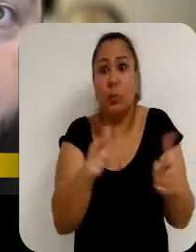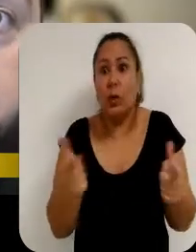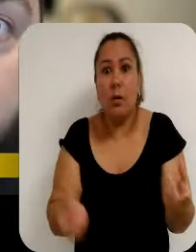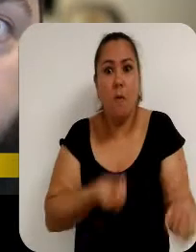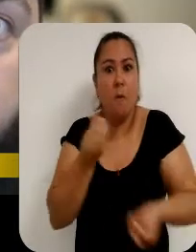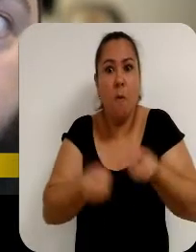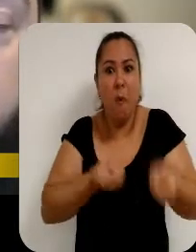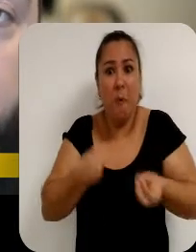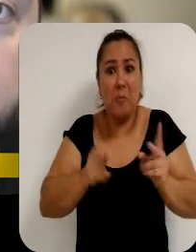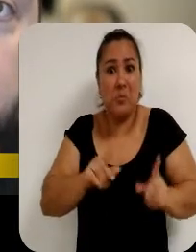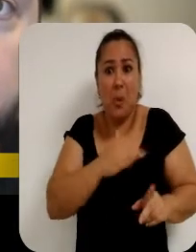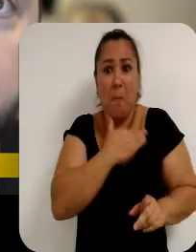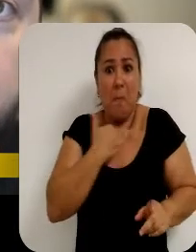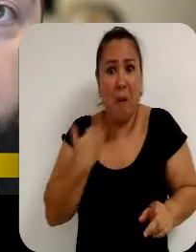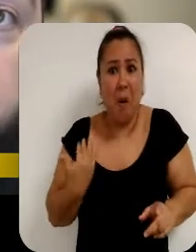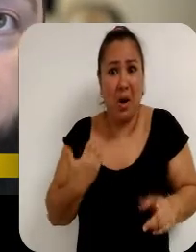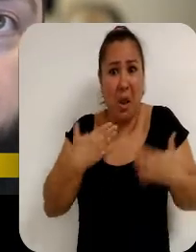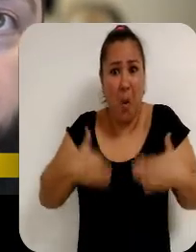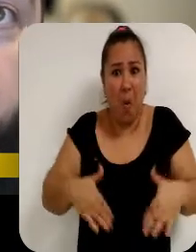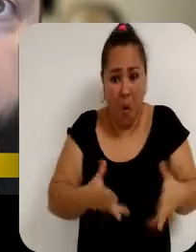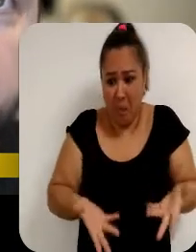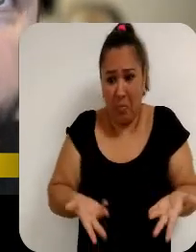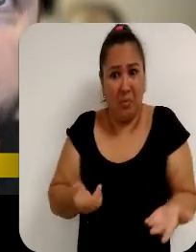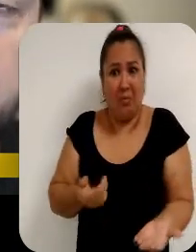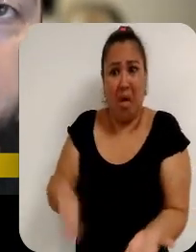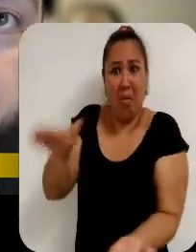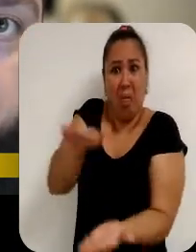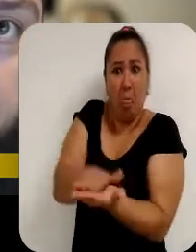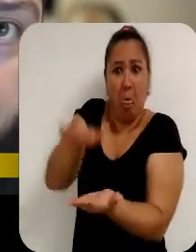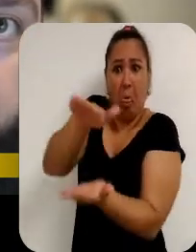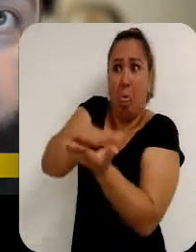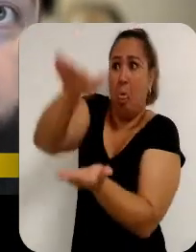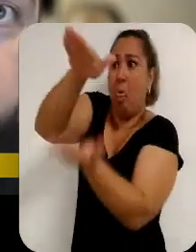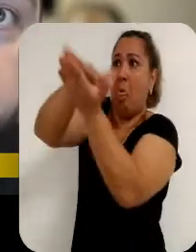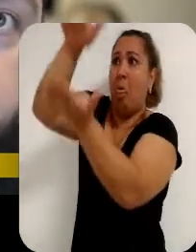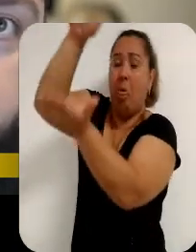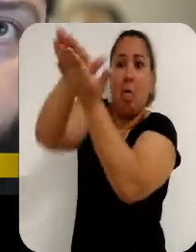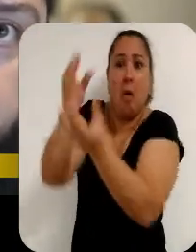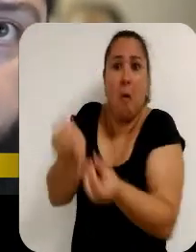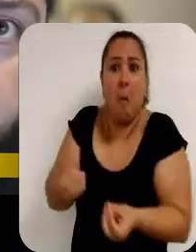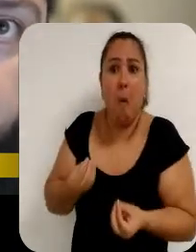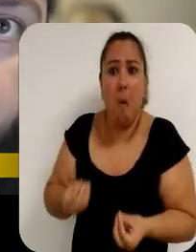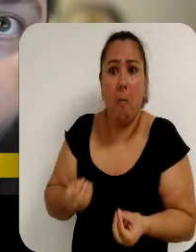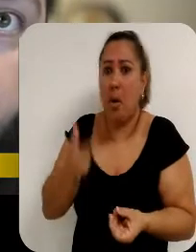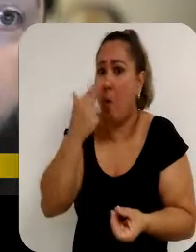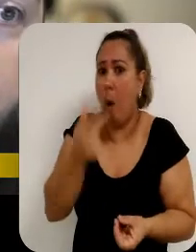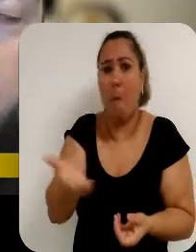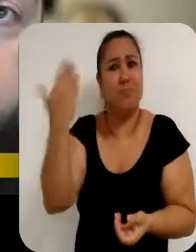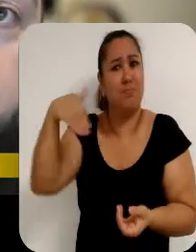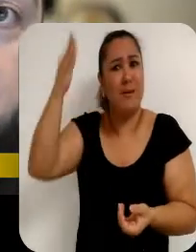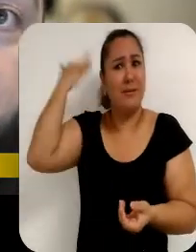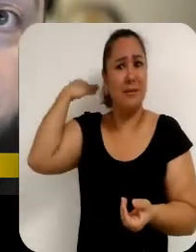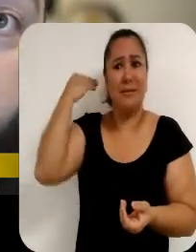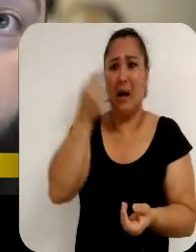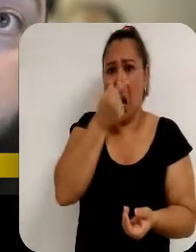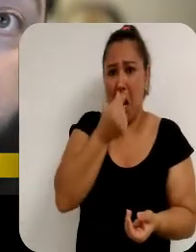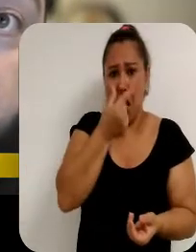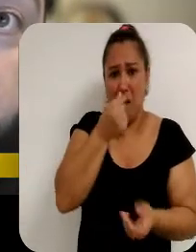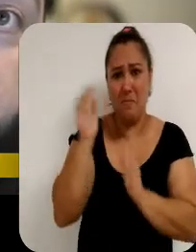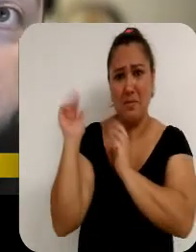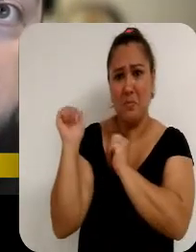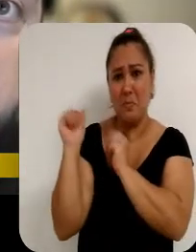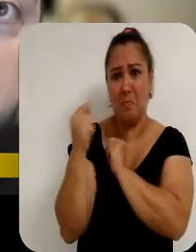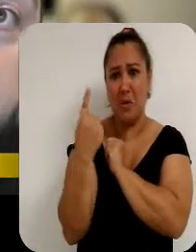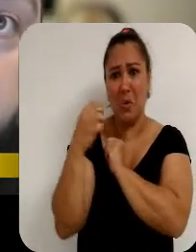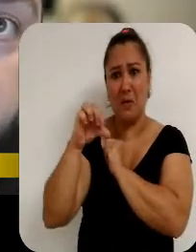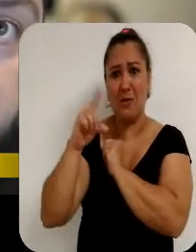Eles vão se empilhar, como aconteceu na gripe espanhola de 1918. O Covid mata